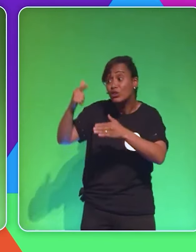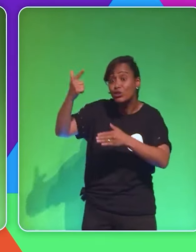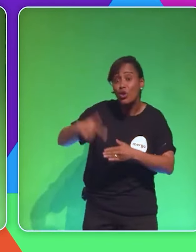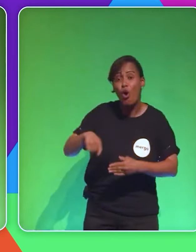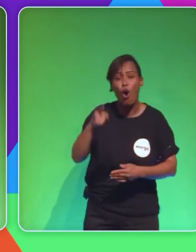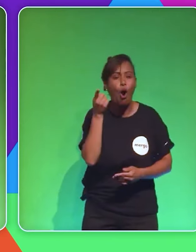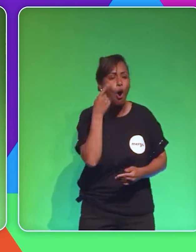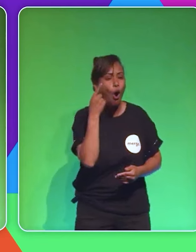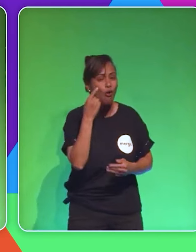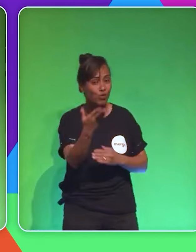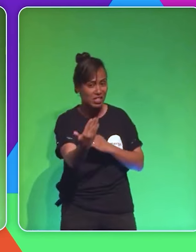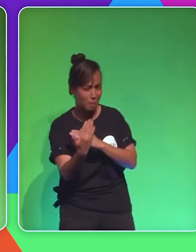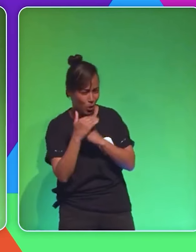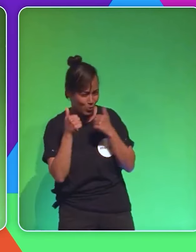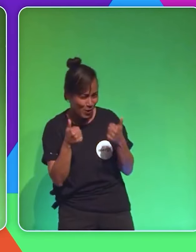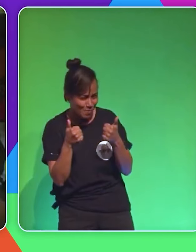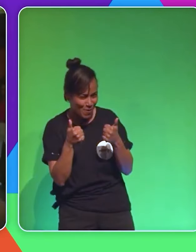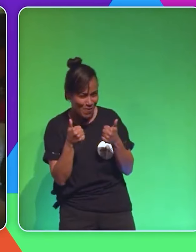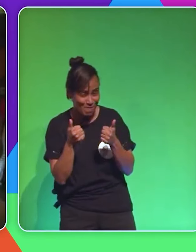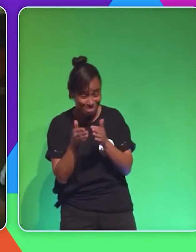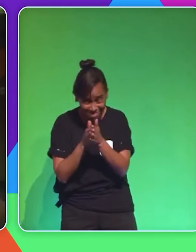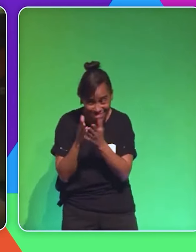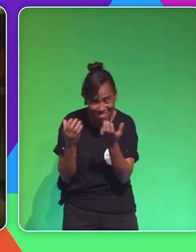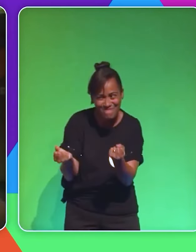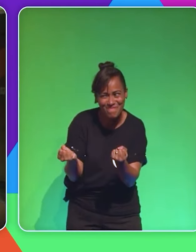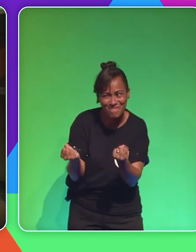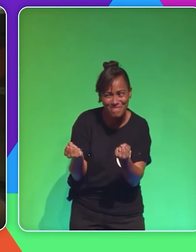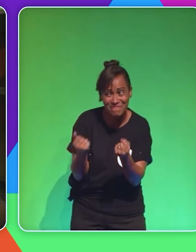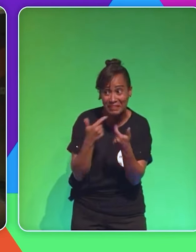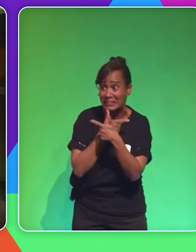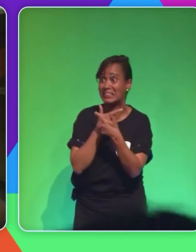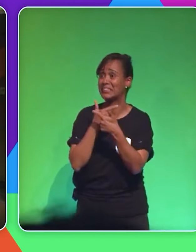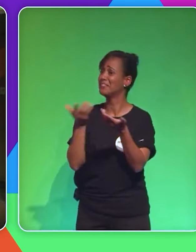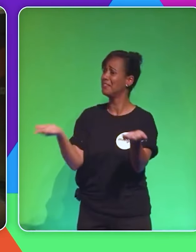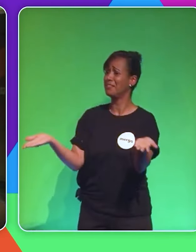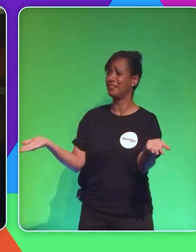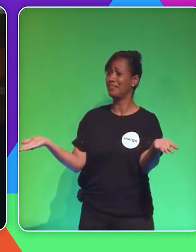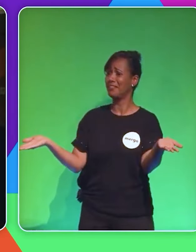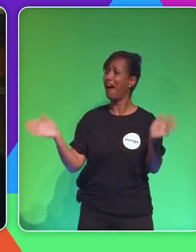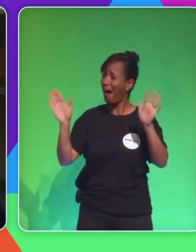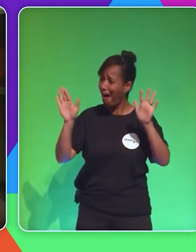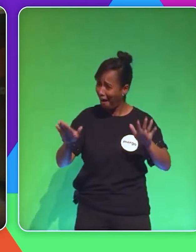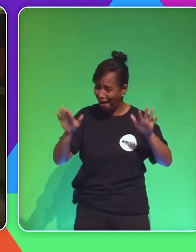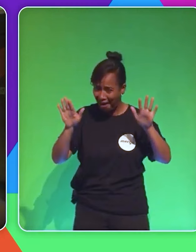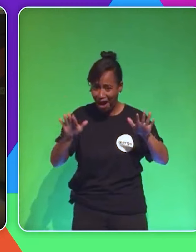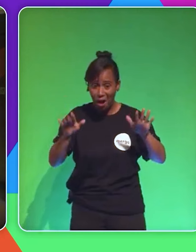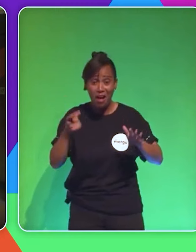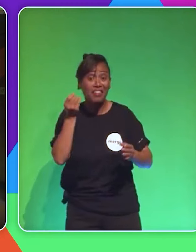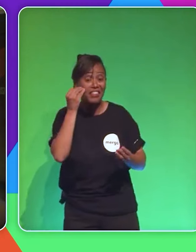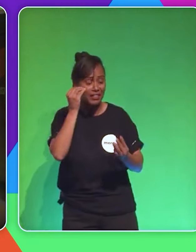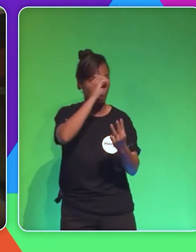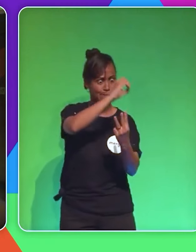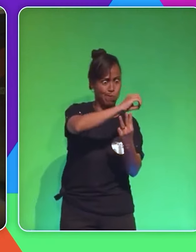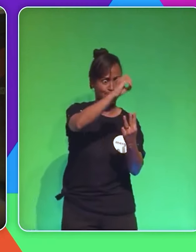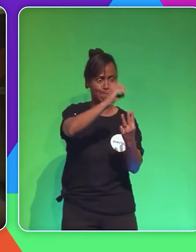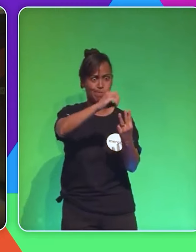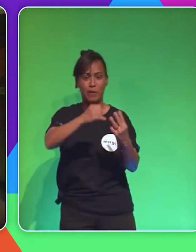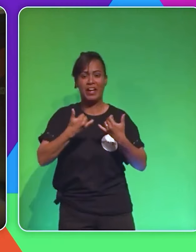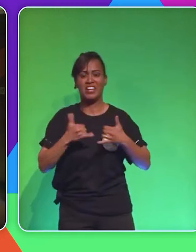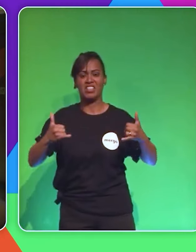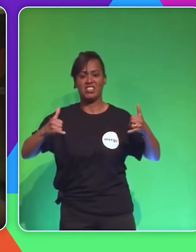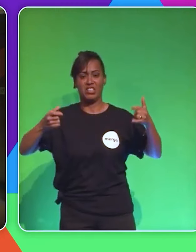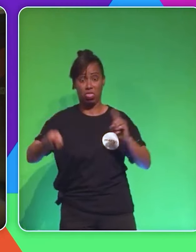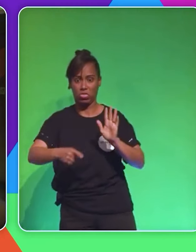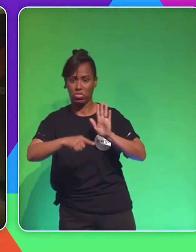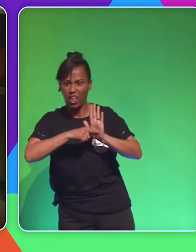fazerem uma jink dama comigo pode ser aí vocês eliminam com todas as energias negativas